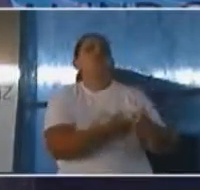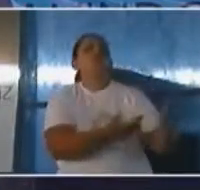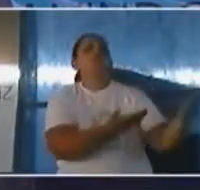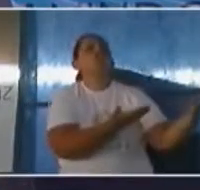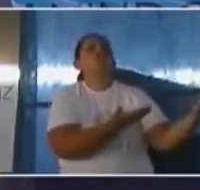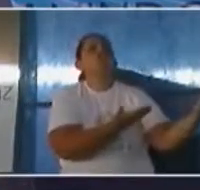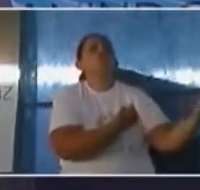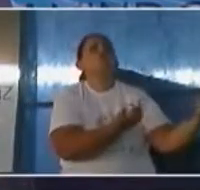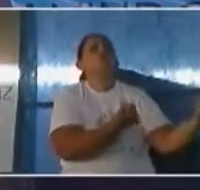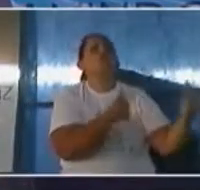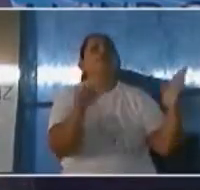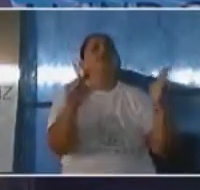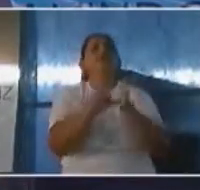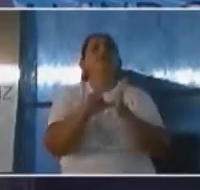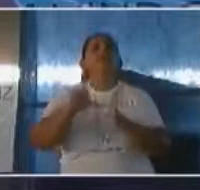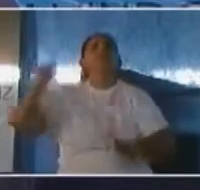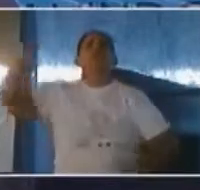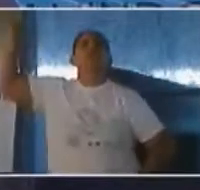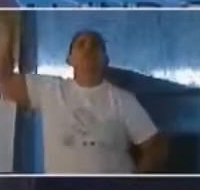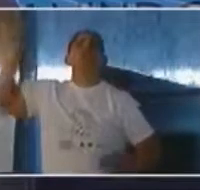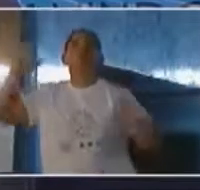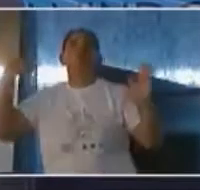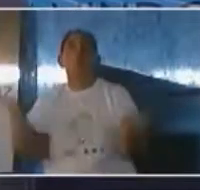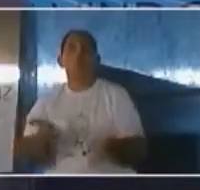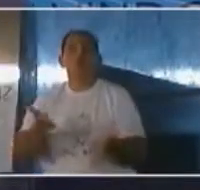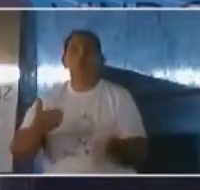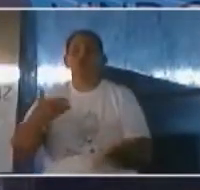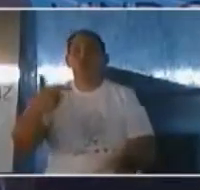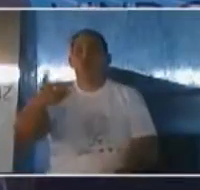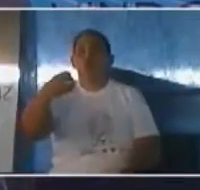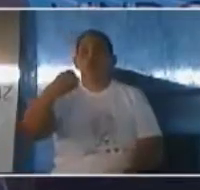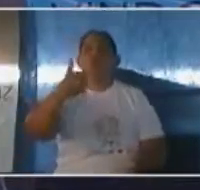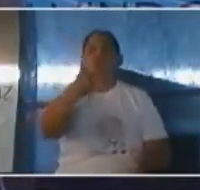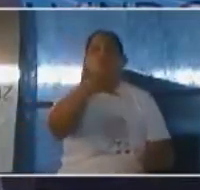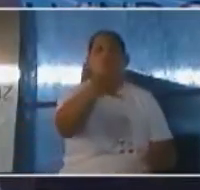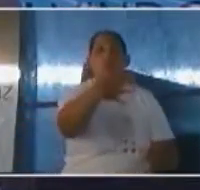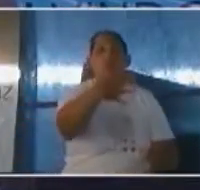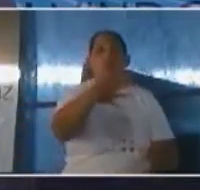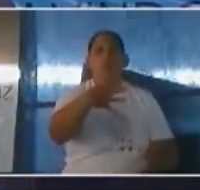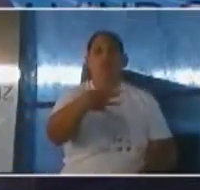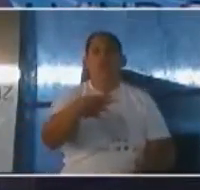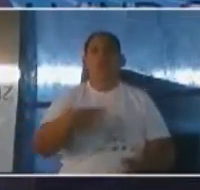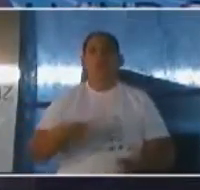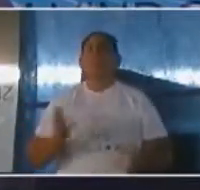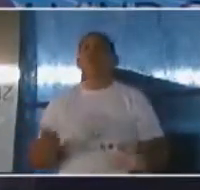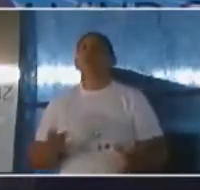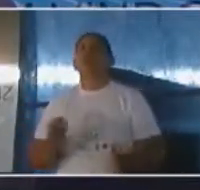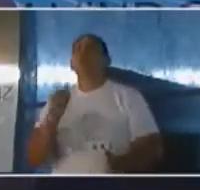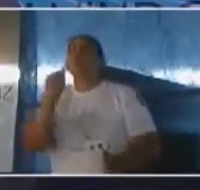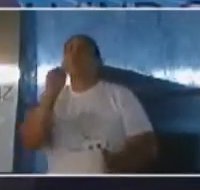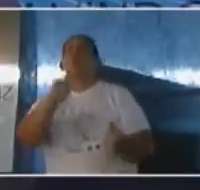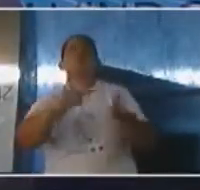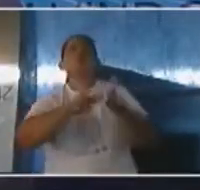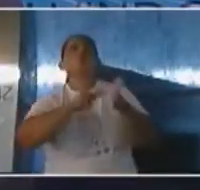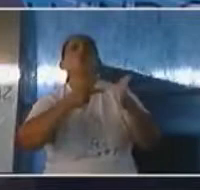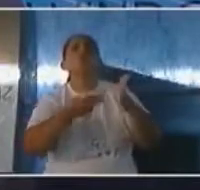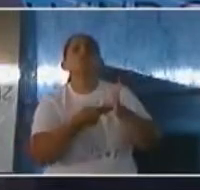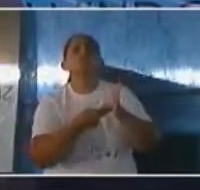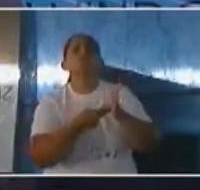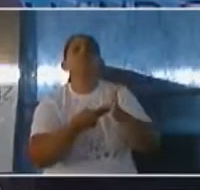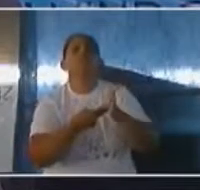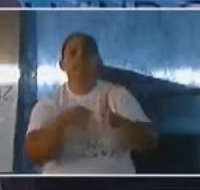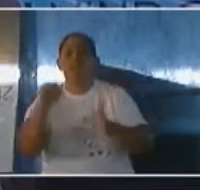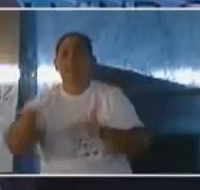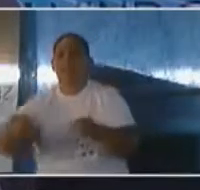em 2014? O que significa ser geração de Deus hoje, na minha cidade, na